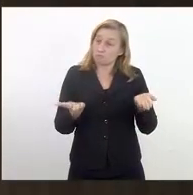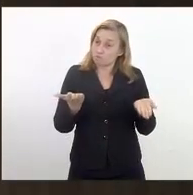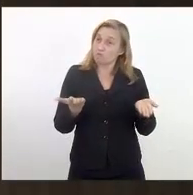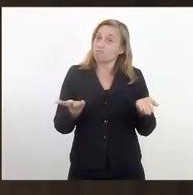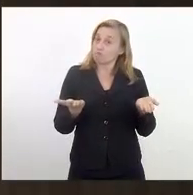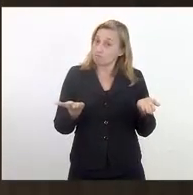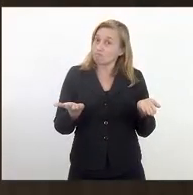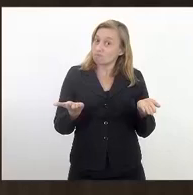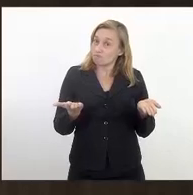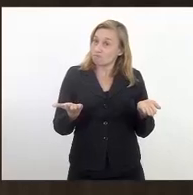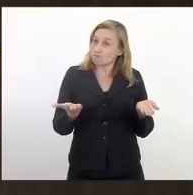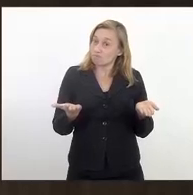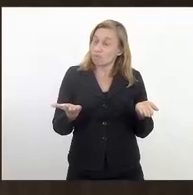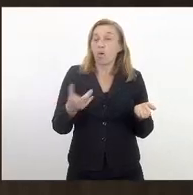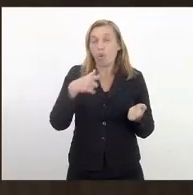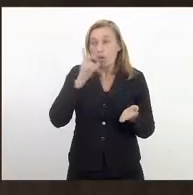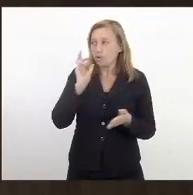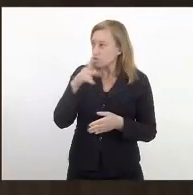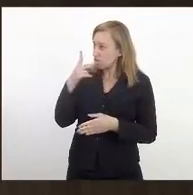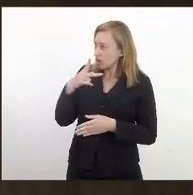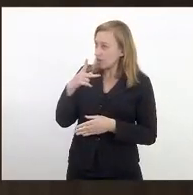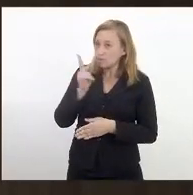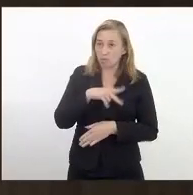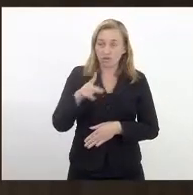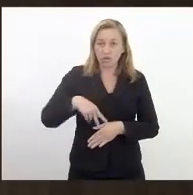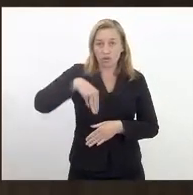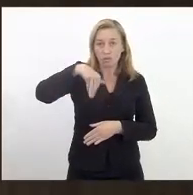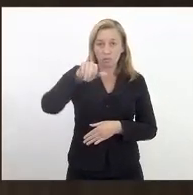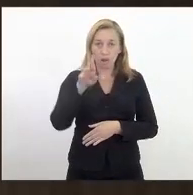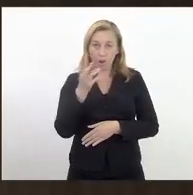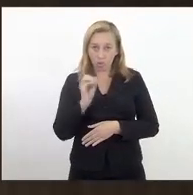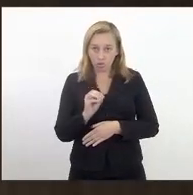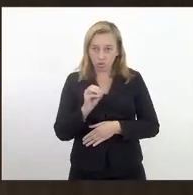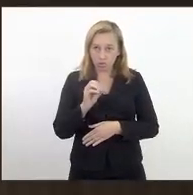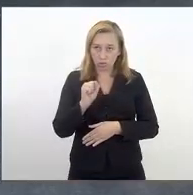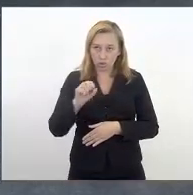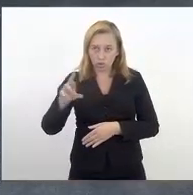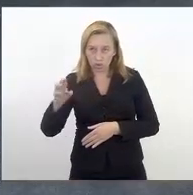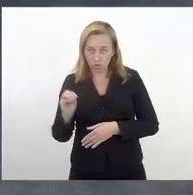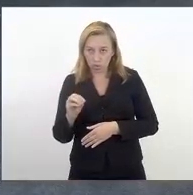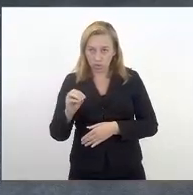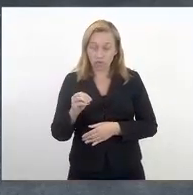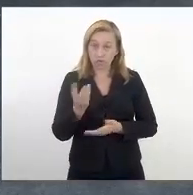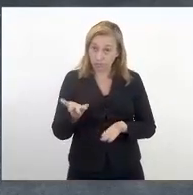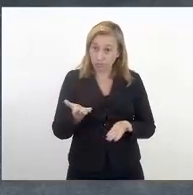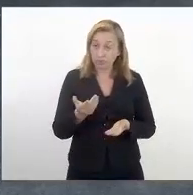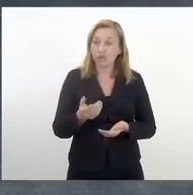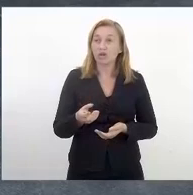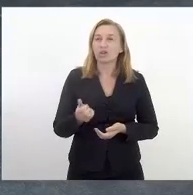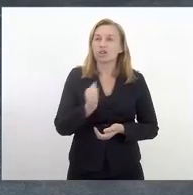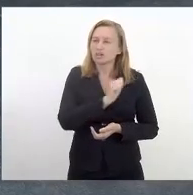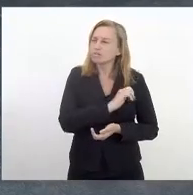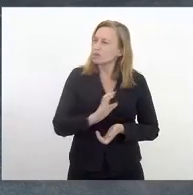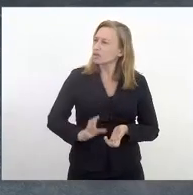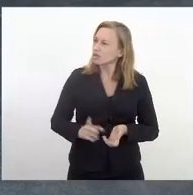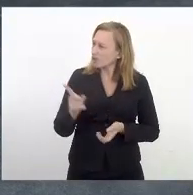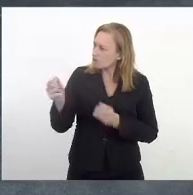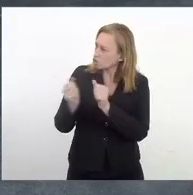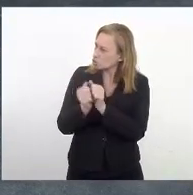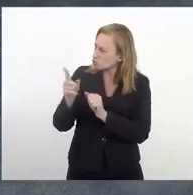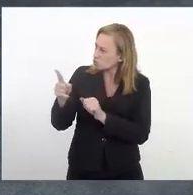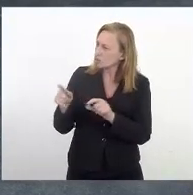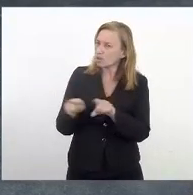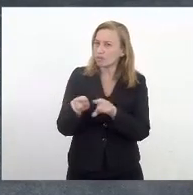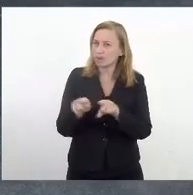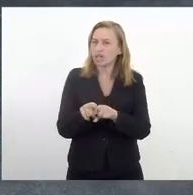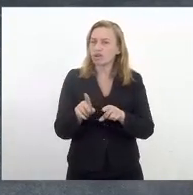congelado ou se tem aqui ontem Professor Mauro Osório ainda bate que é sempre que fizemos no seminário de Economia Fluminense André participou do salão Patrol participei em